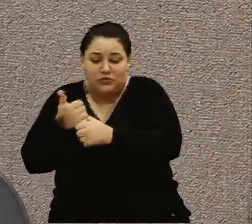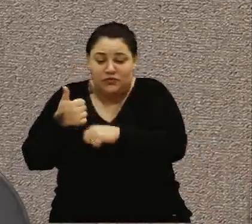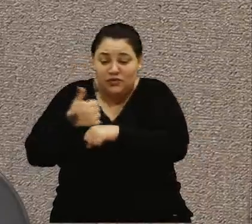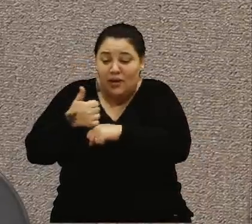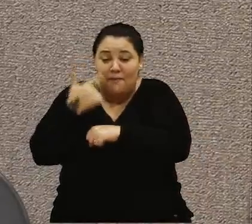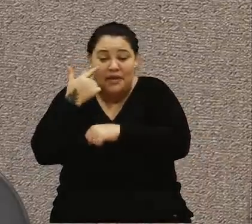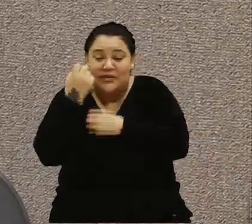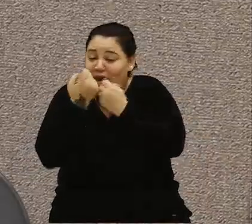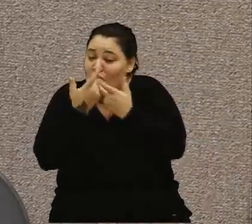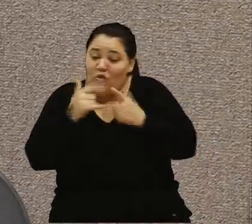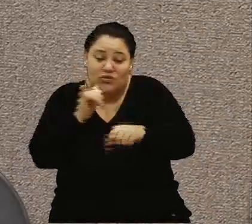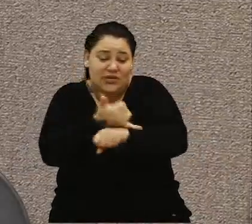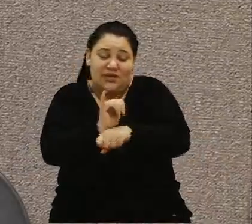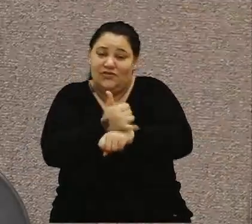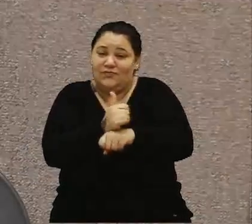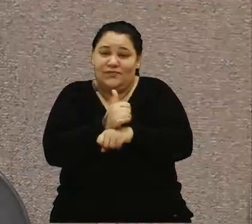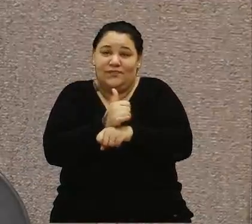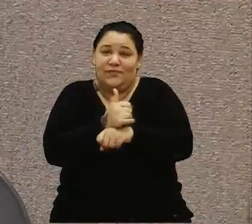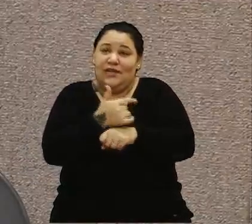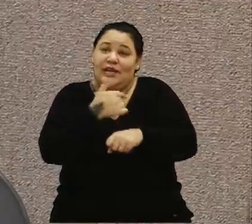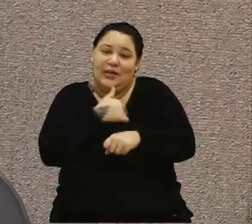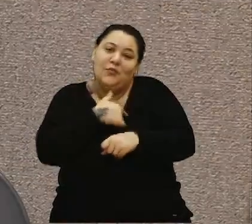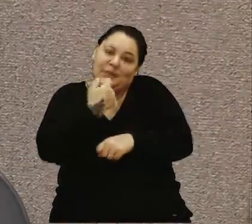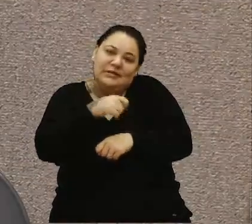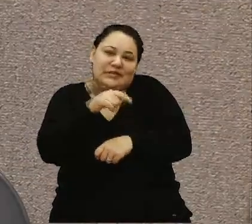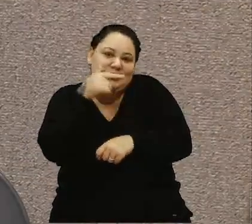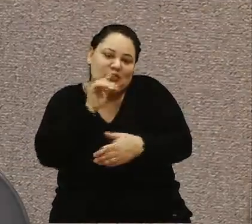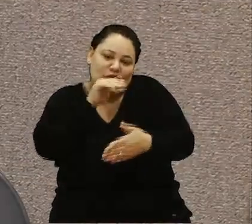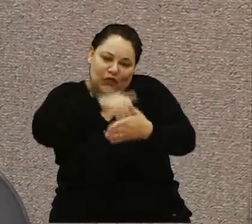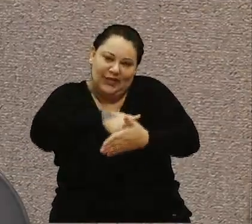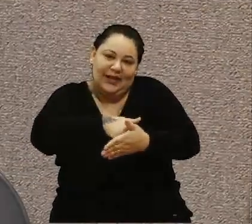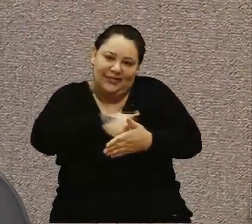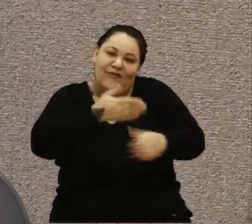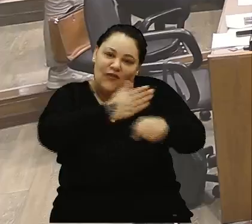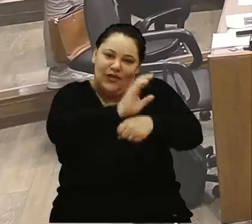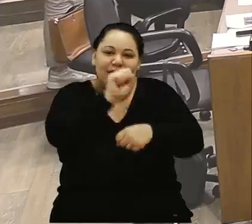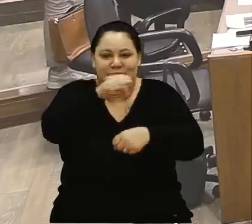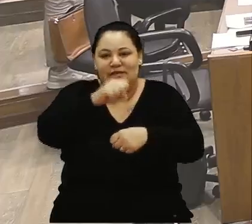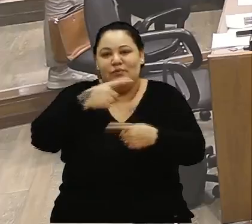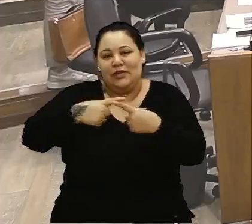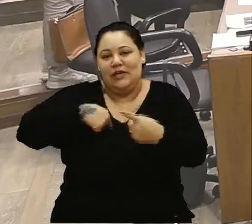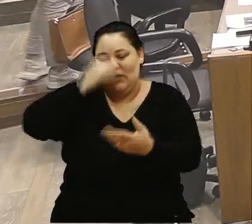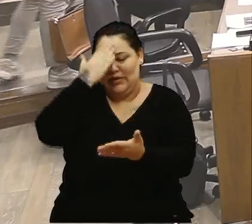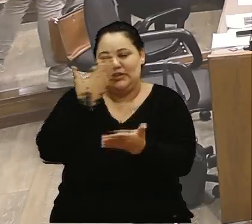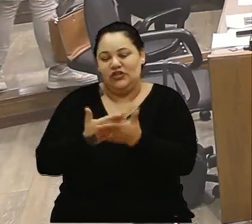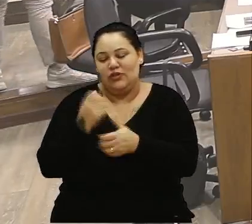Mas não consigo não votar favorável, porque eu acredito na corrida de rua. Obrigado, vereadora Marisol.